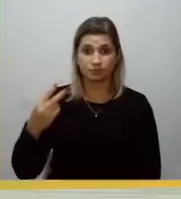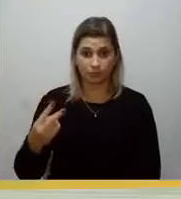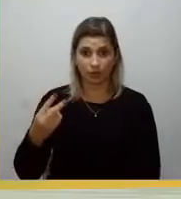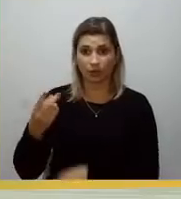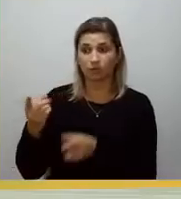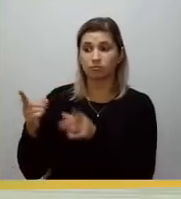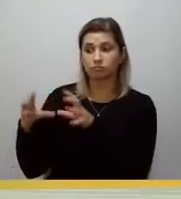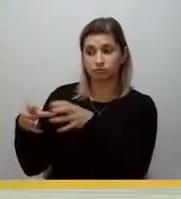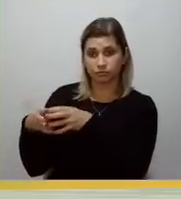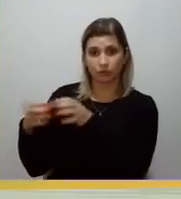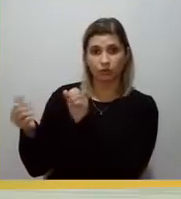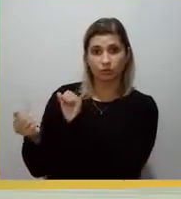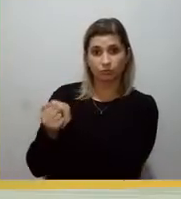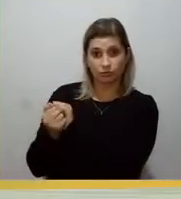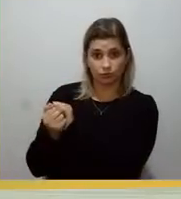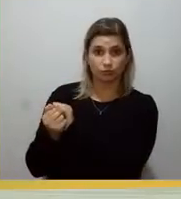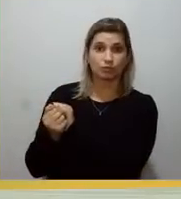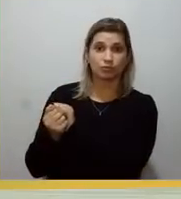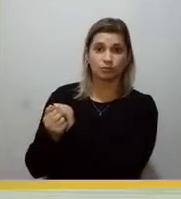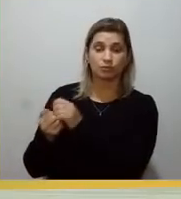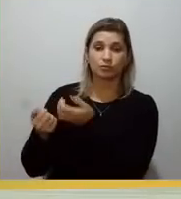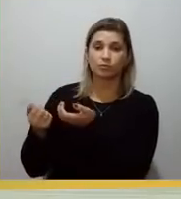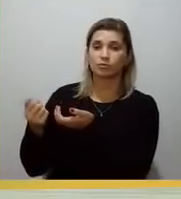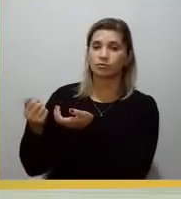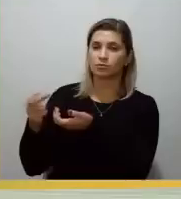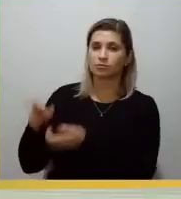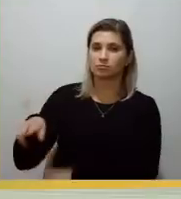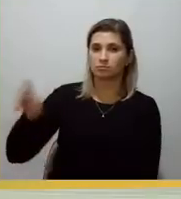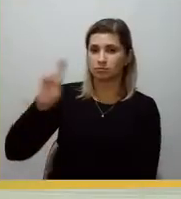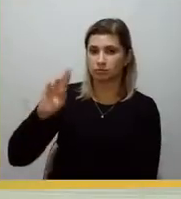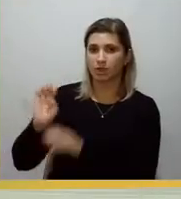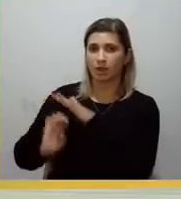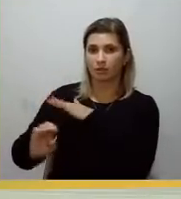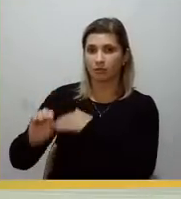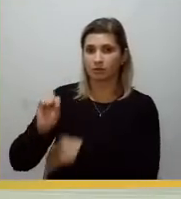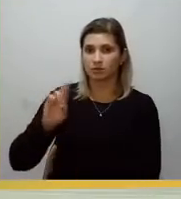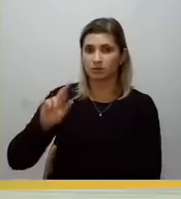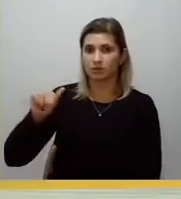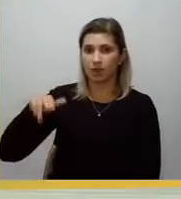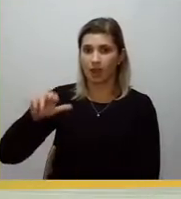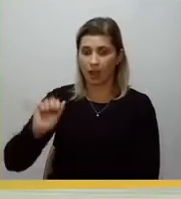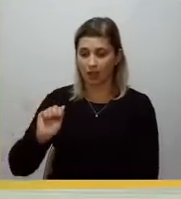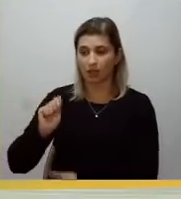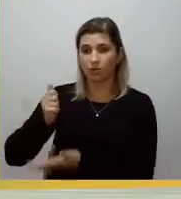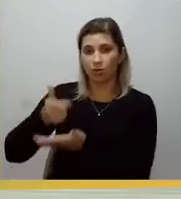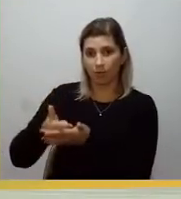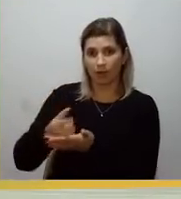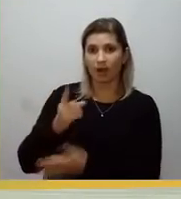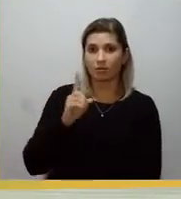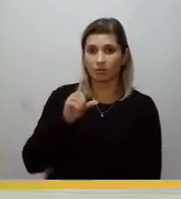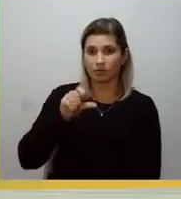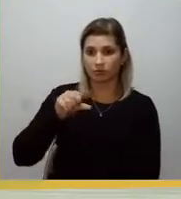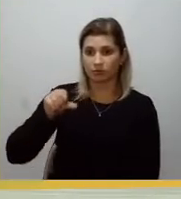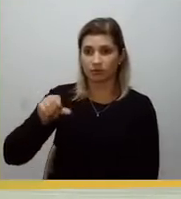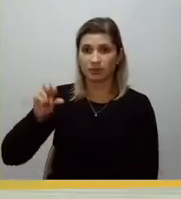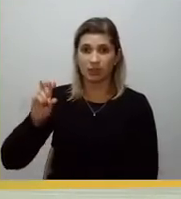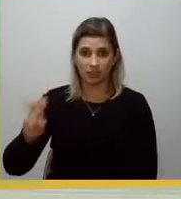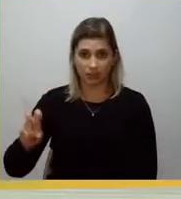dois ex-funcionários do seu governo, eles compraram a empresa Serrana em 1995, depois que o senhor já não estava